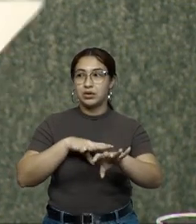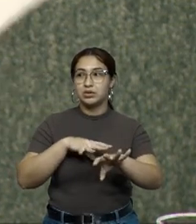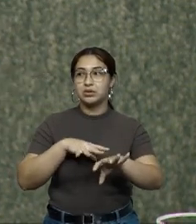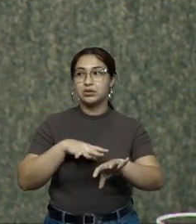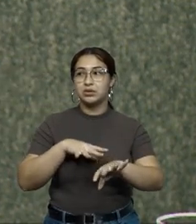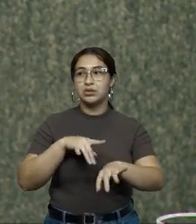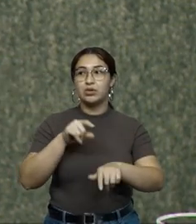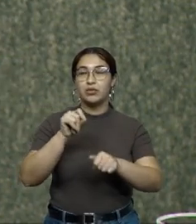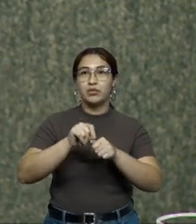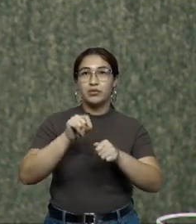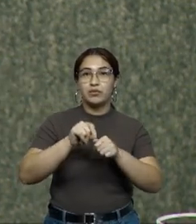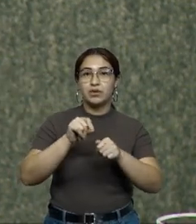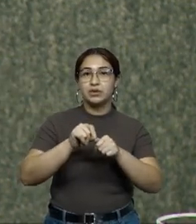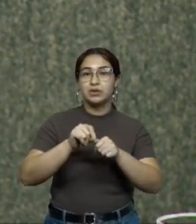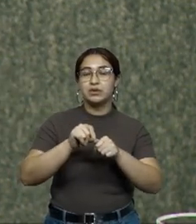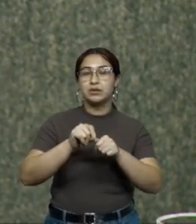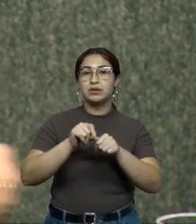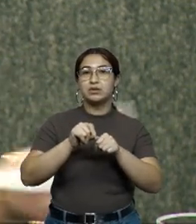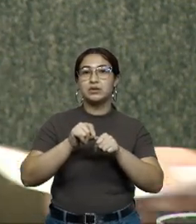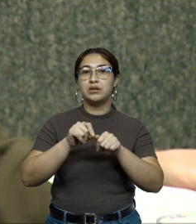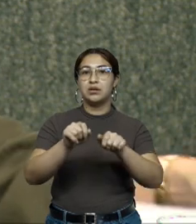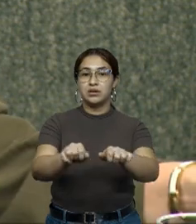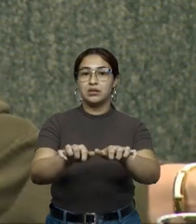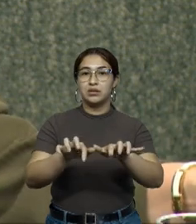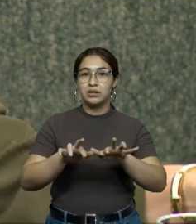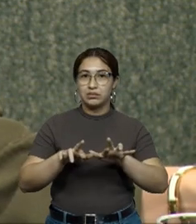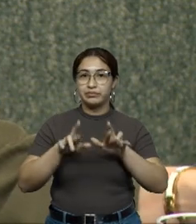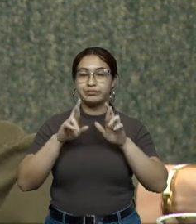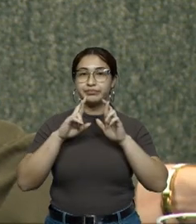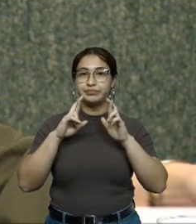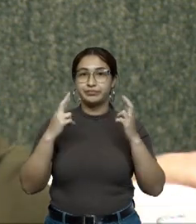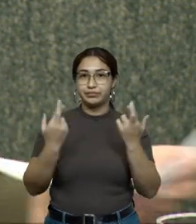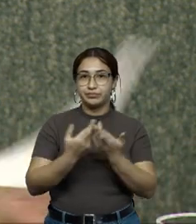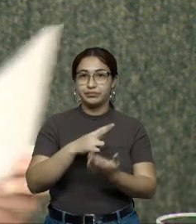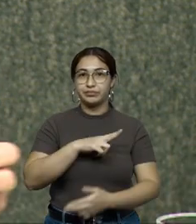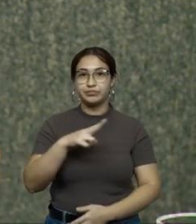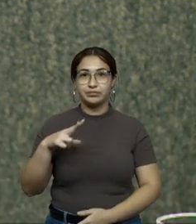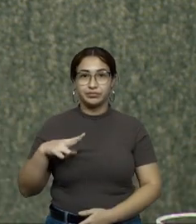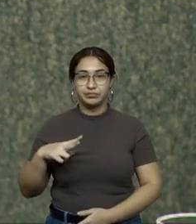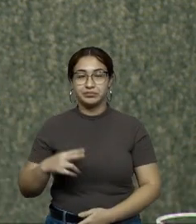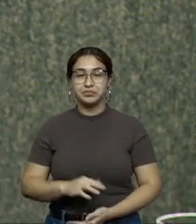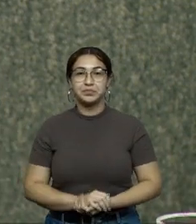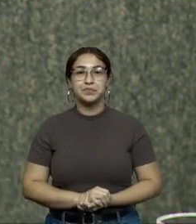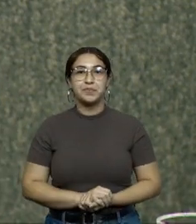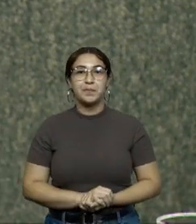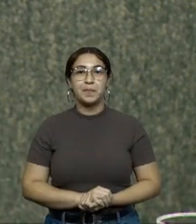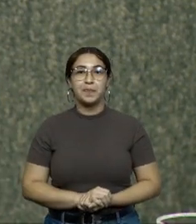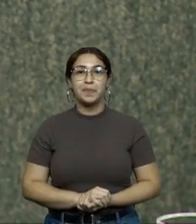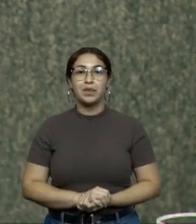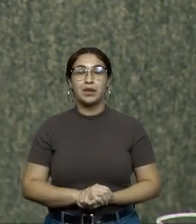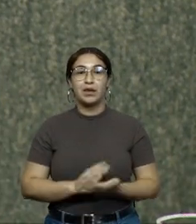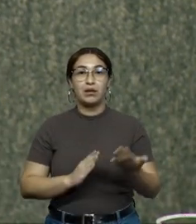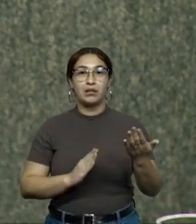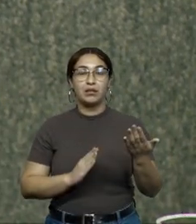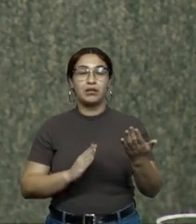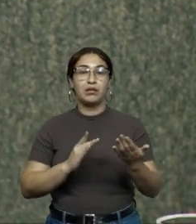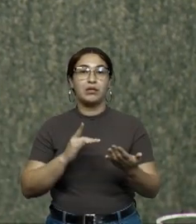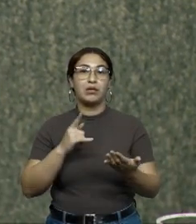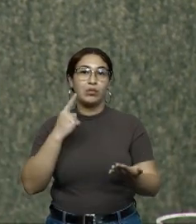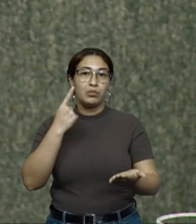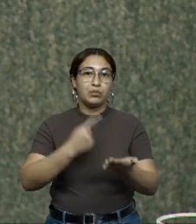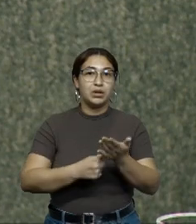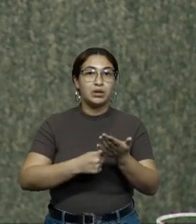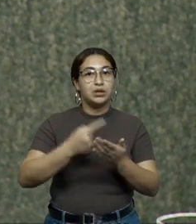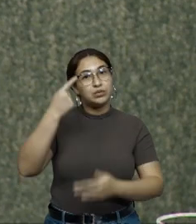realização desta audiência pública e a partir disso então nós aprovamos com data de 7 de